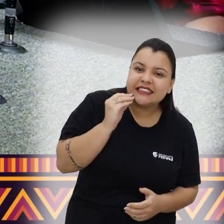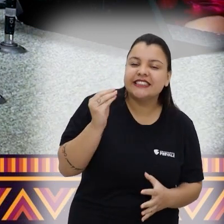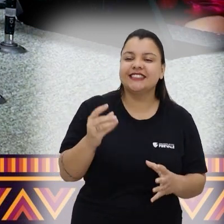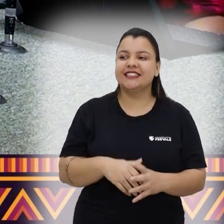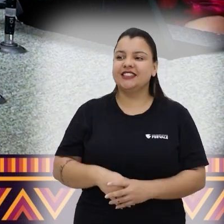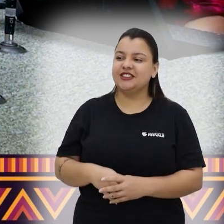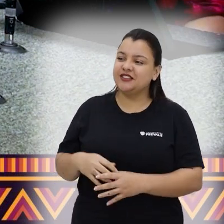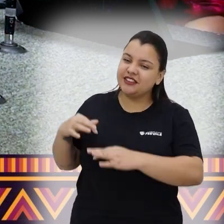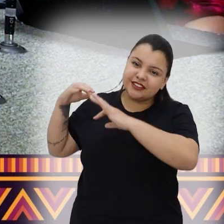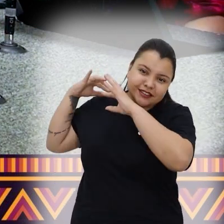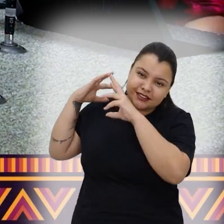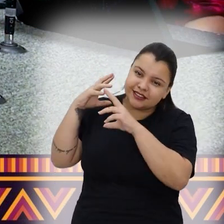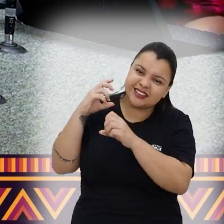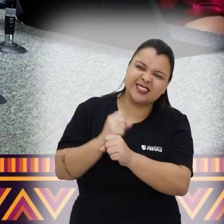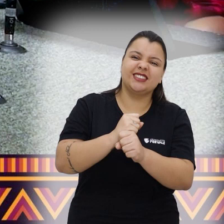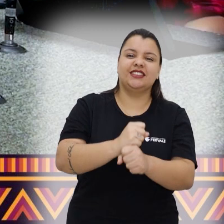na tentativa